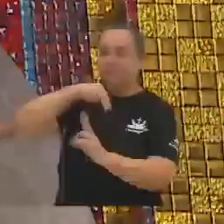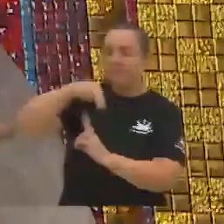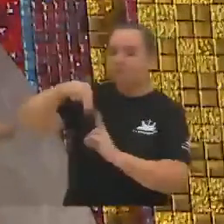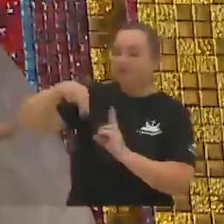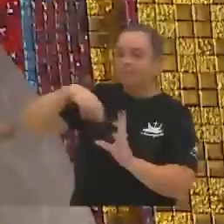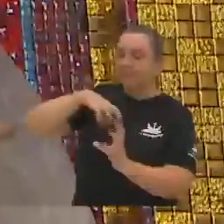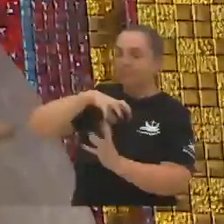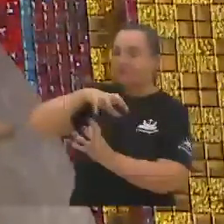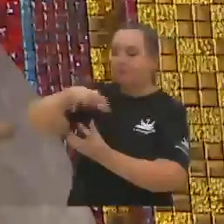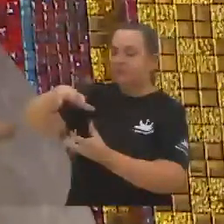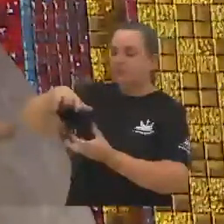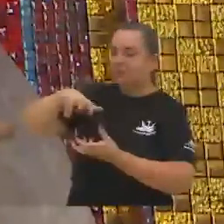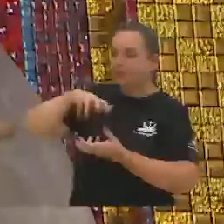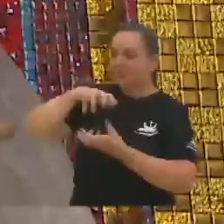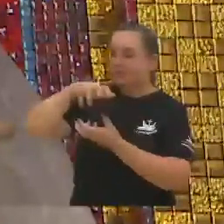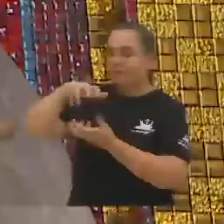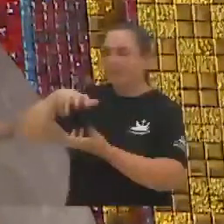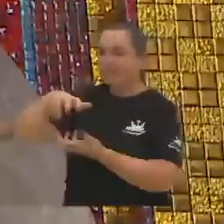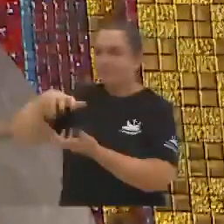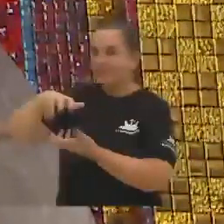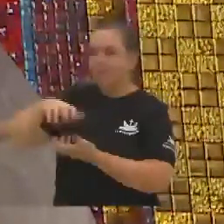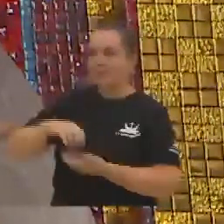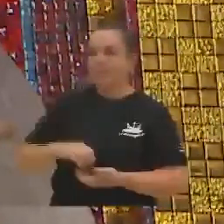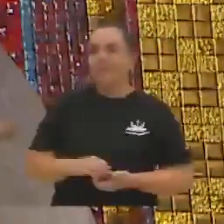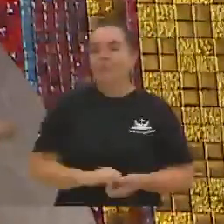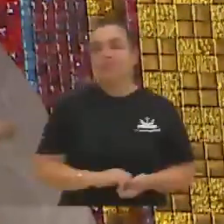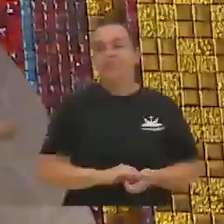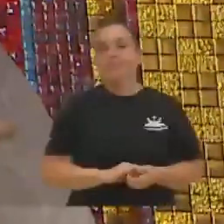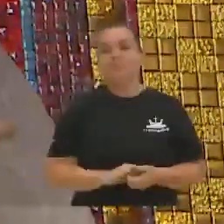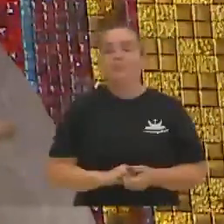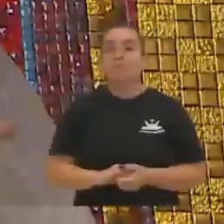Senhor Deus do Universo,